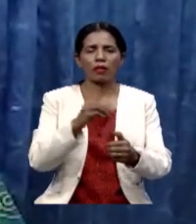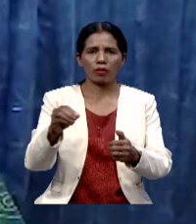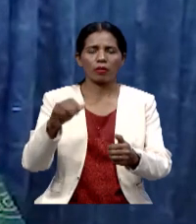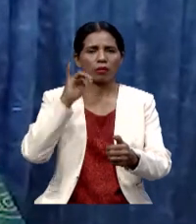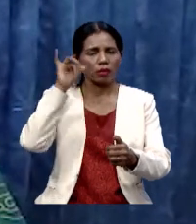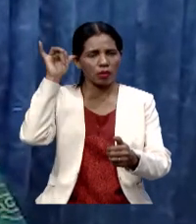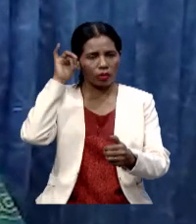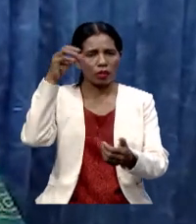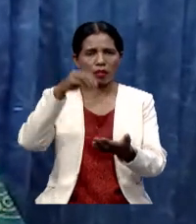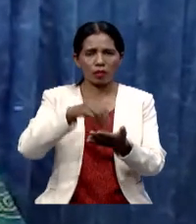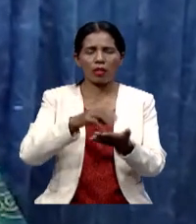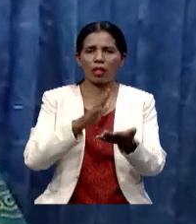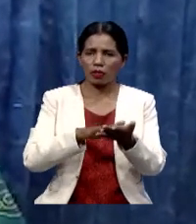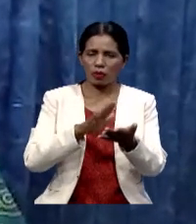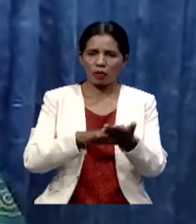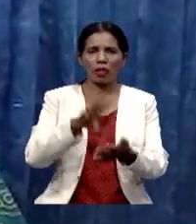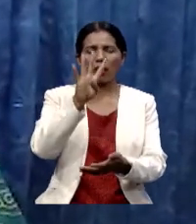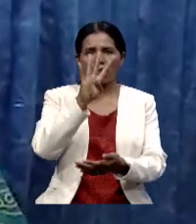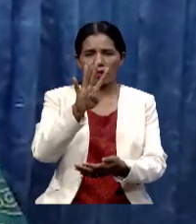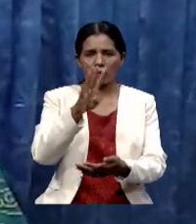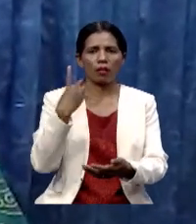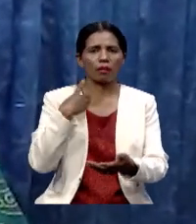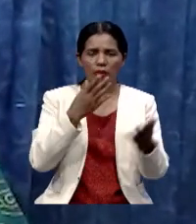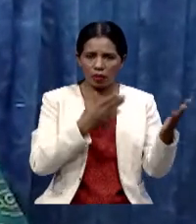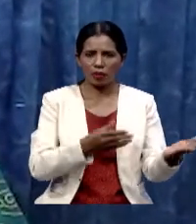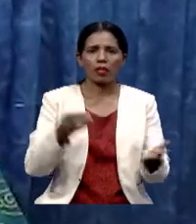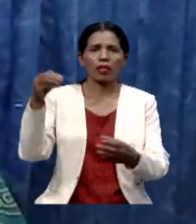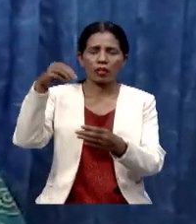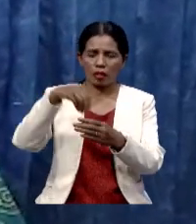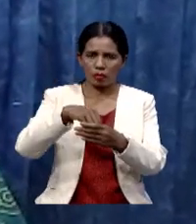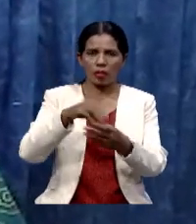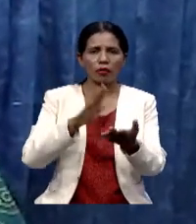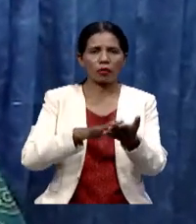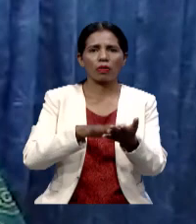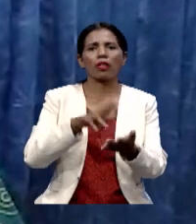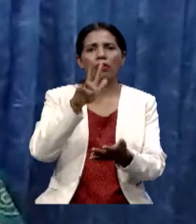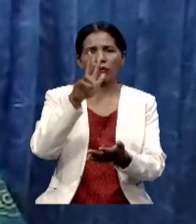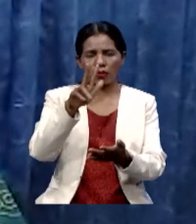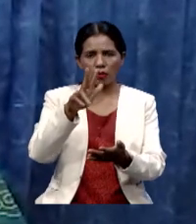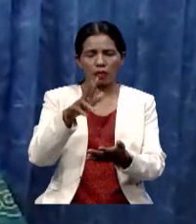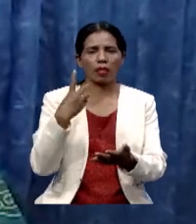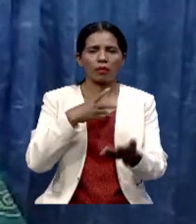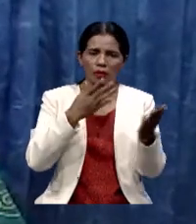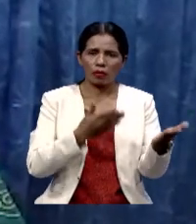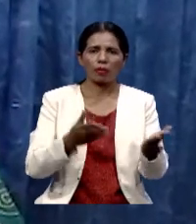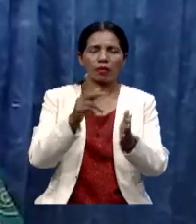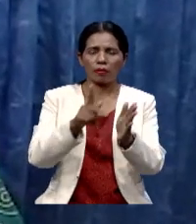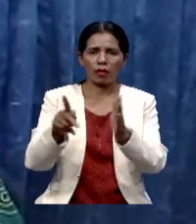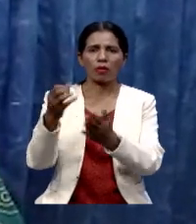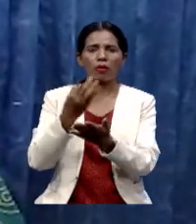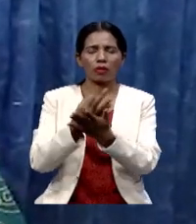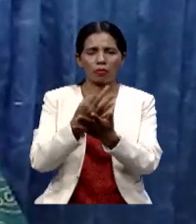mos escola hat nebe a minha tamão na ia escola tolo nebe a minha tamão na ia plano orçamento